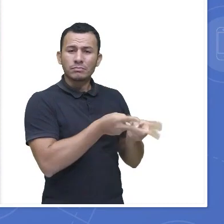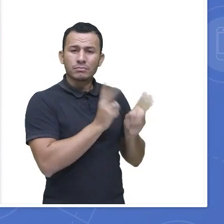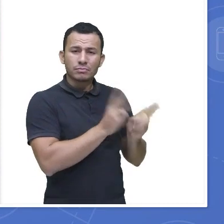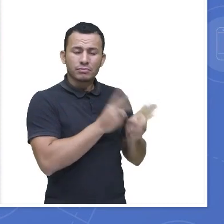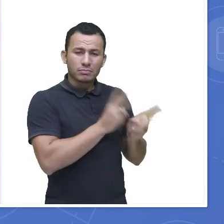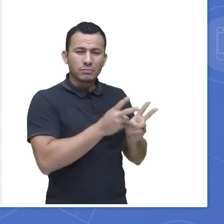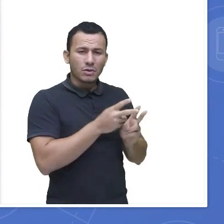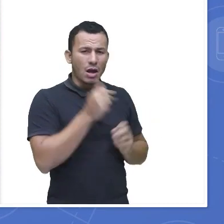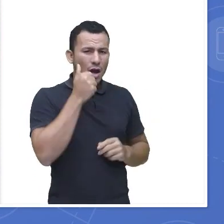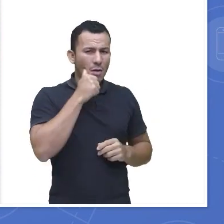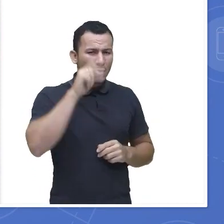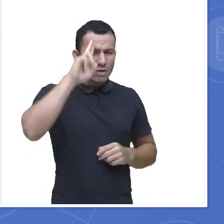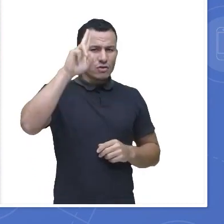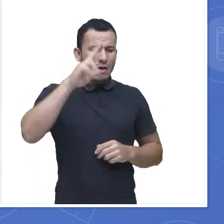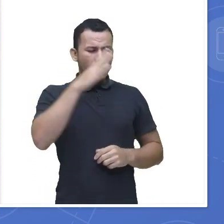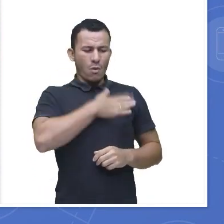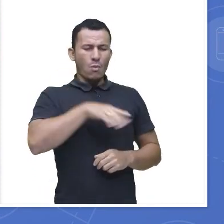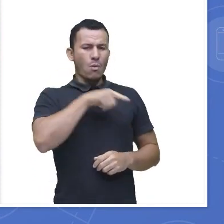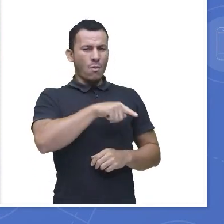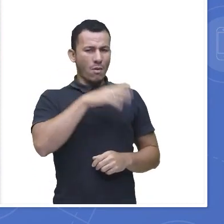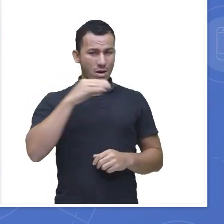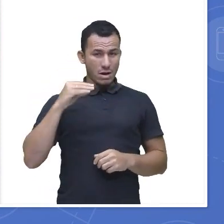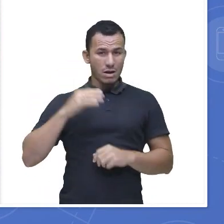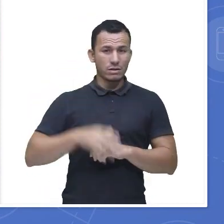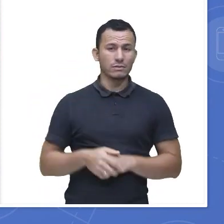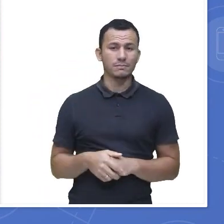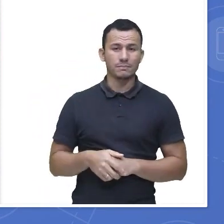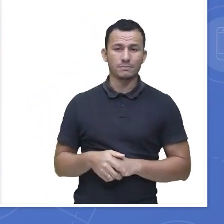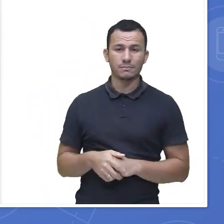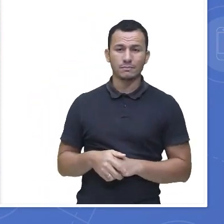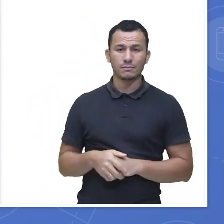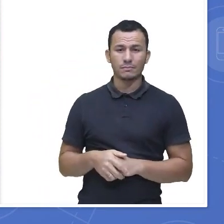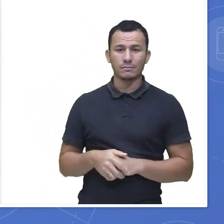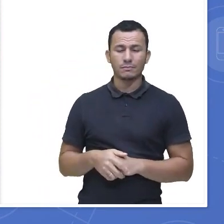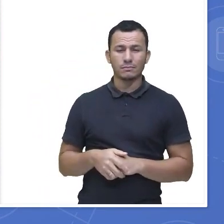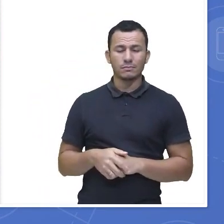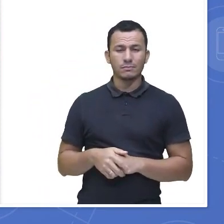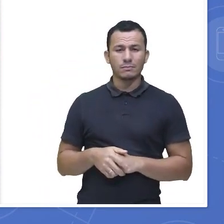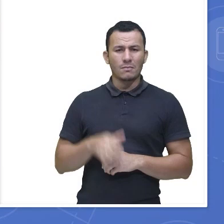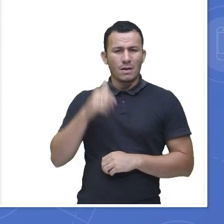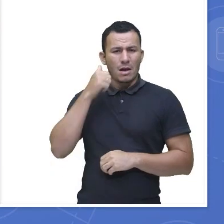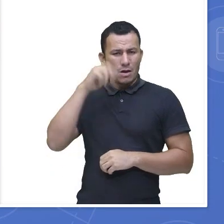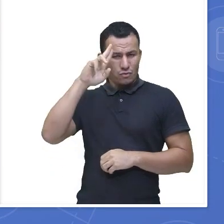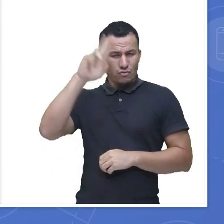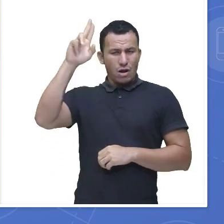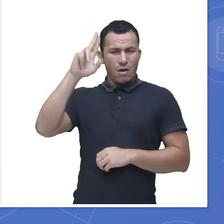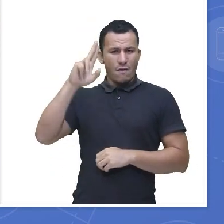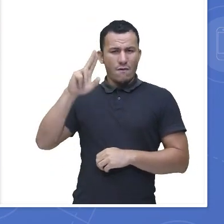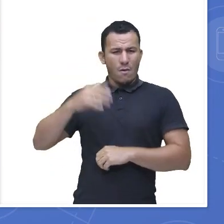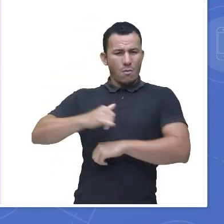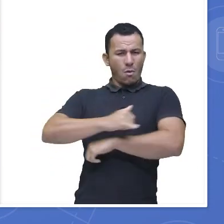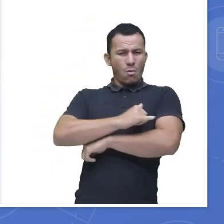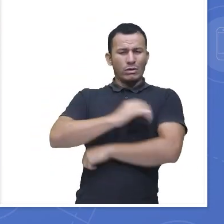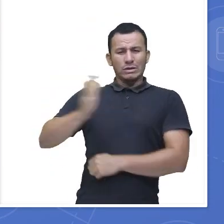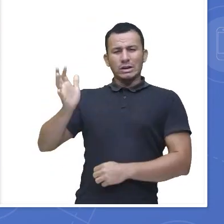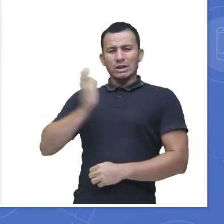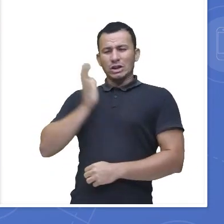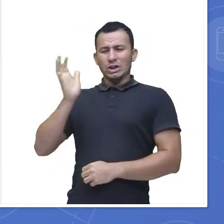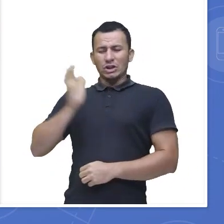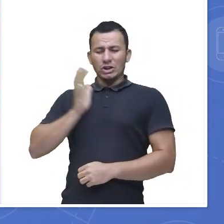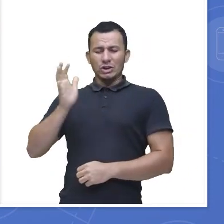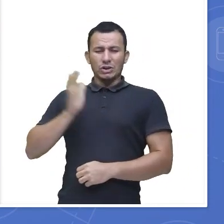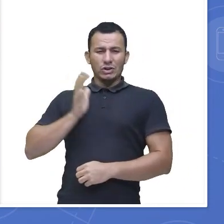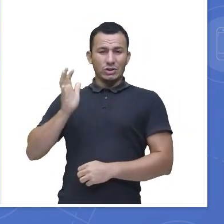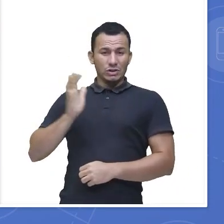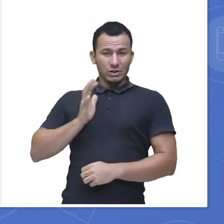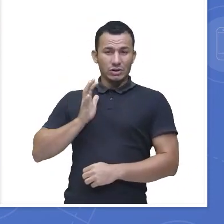não gostava de crianças. Excelente senhora, a patroa, gorda, rica, dona do mundo,